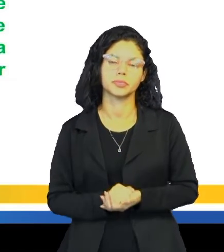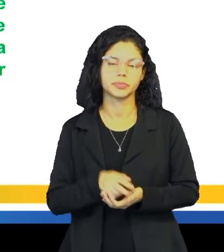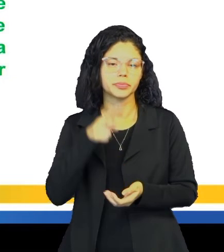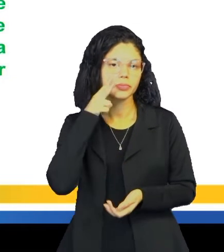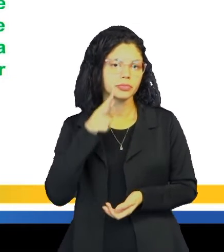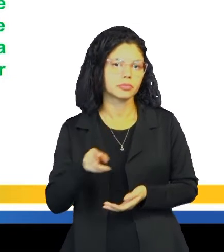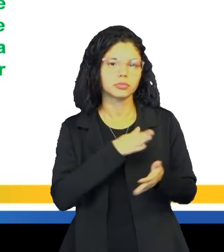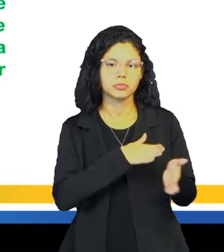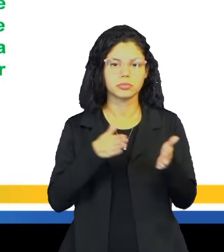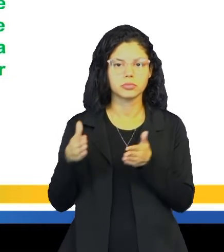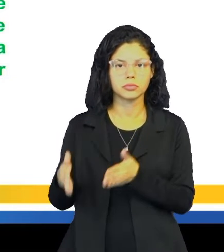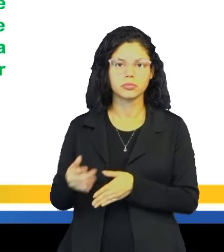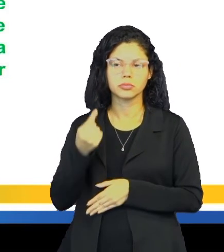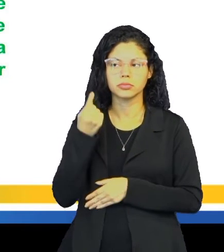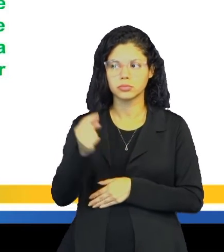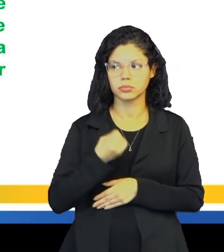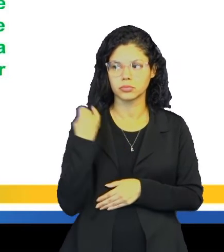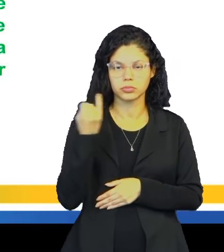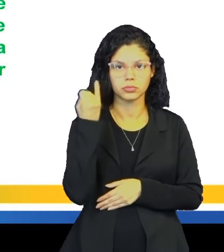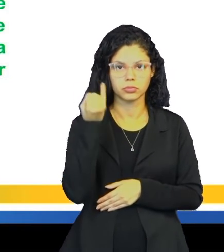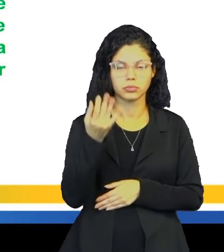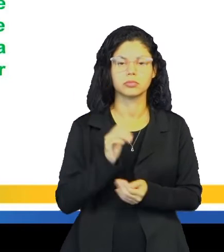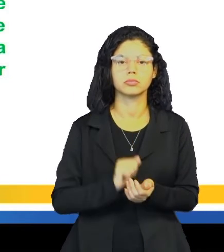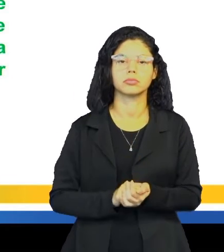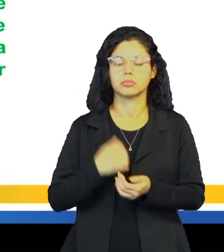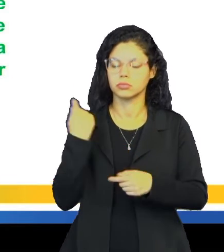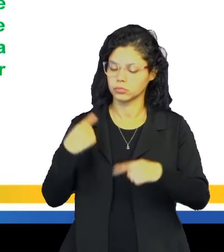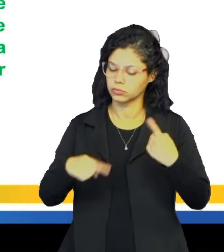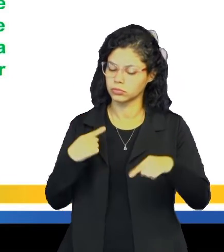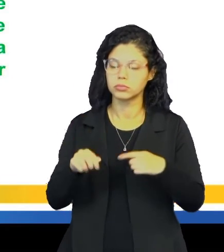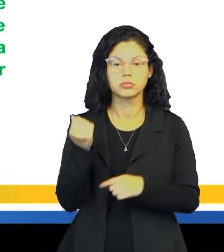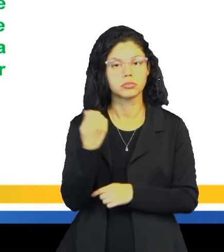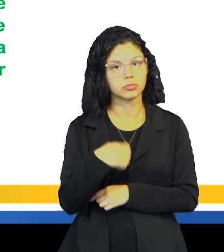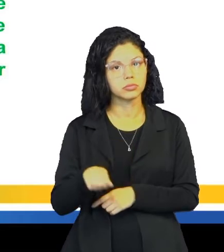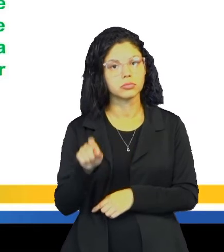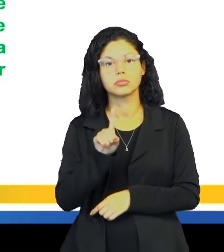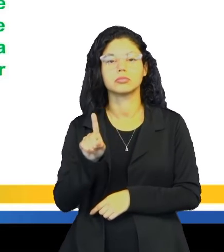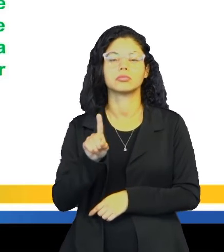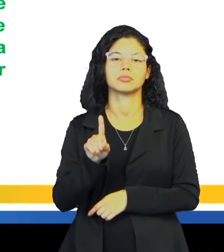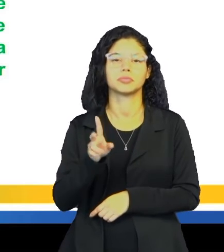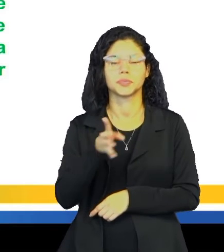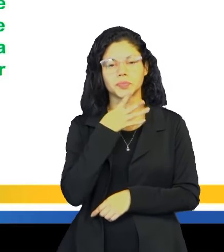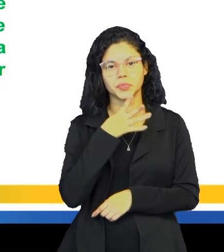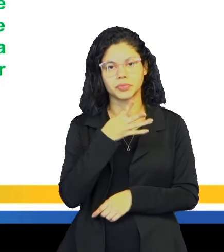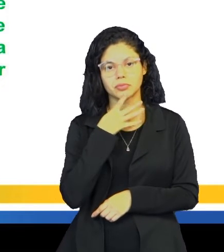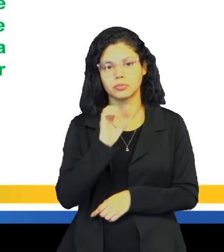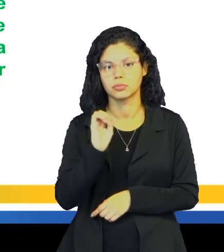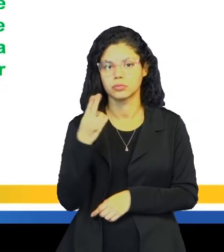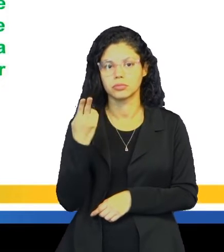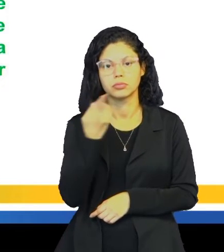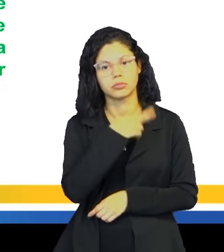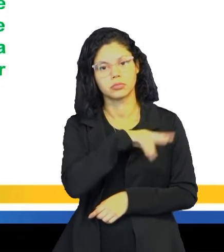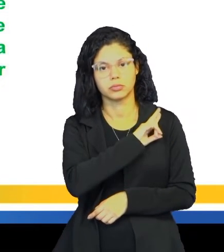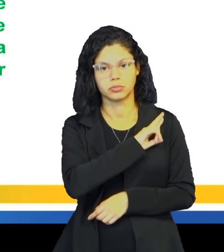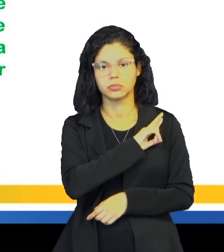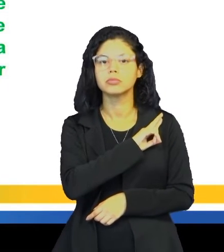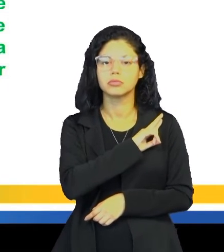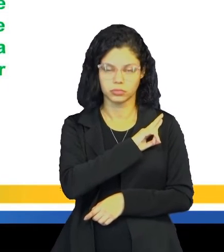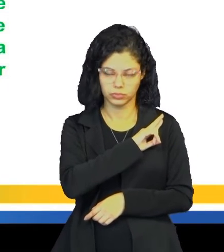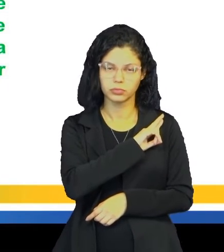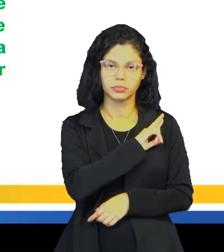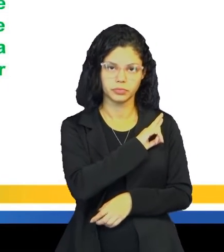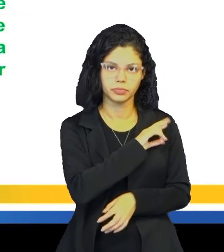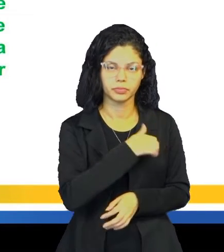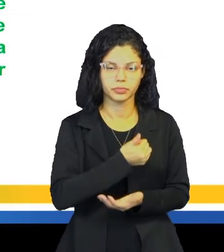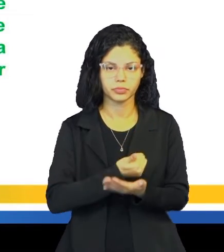vê que elas participam de um importante fato político, sem que para isso tenham que ser reconhecidas ou responsáveis, né,